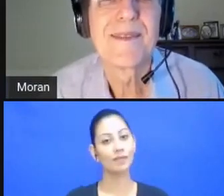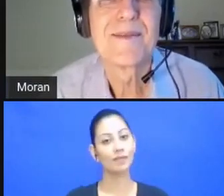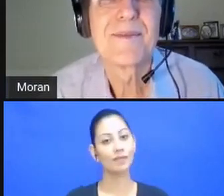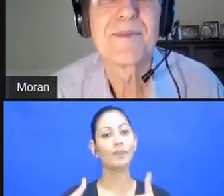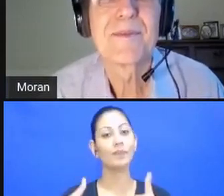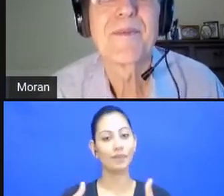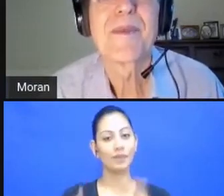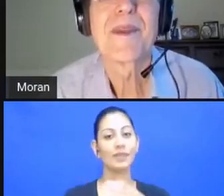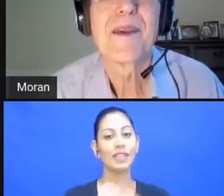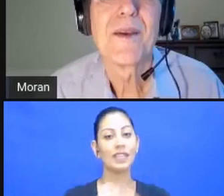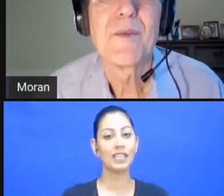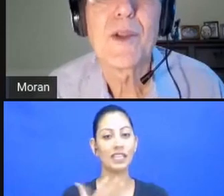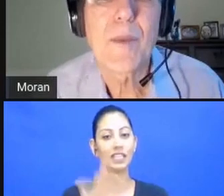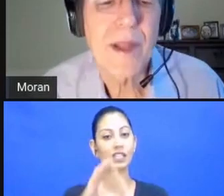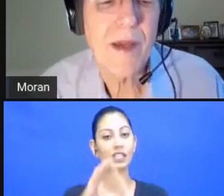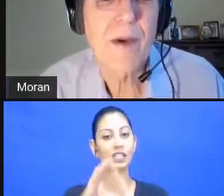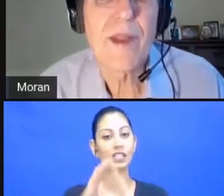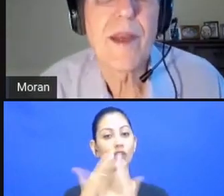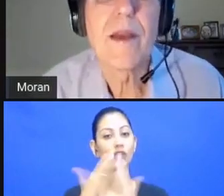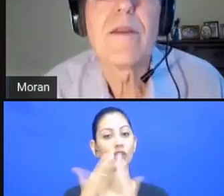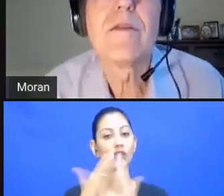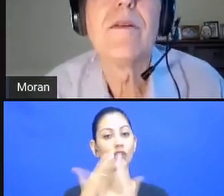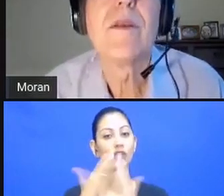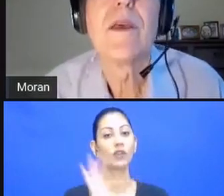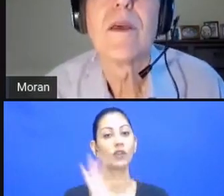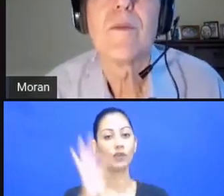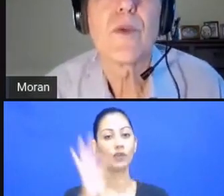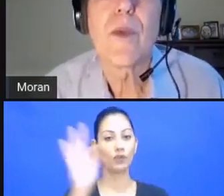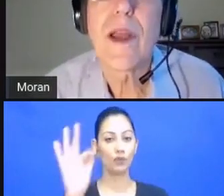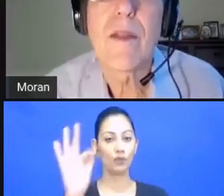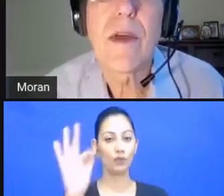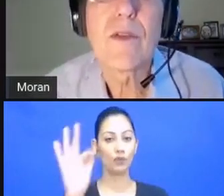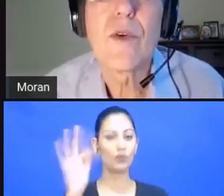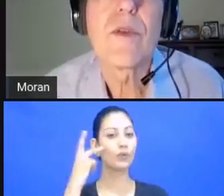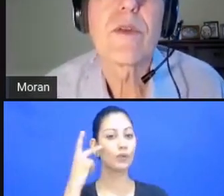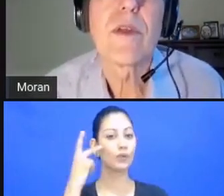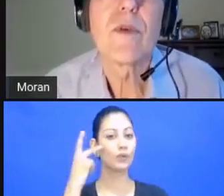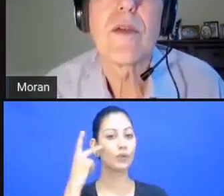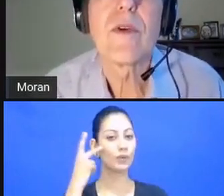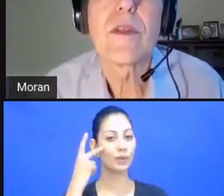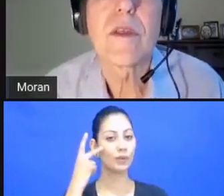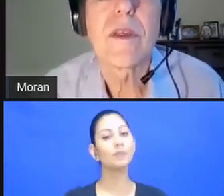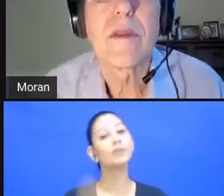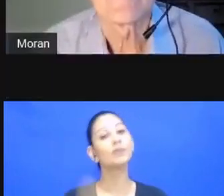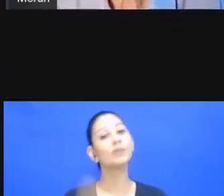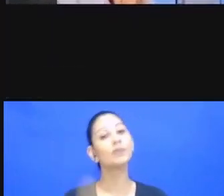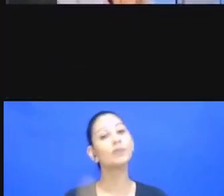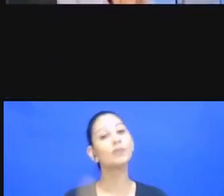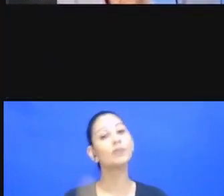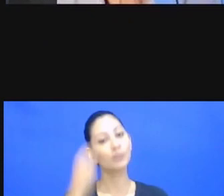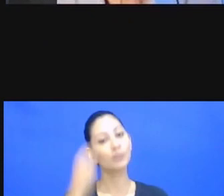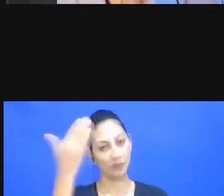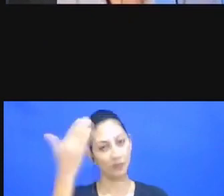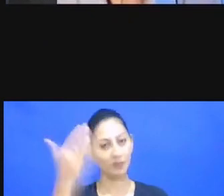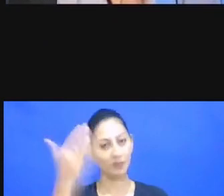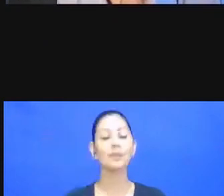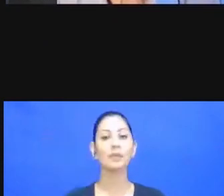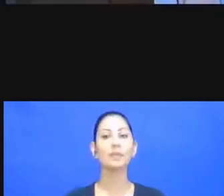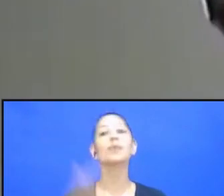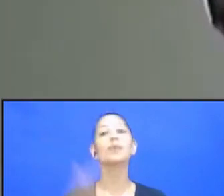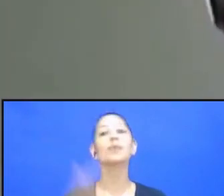Muito obrigado. Muito obrigado, Adriano. Muito obrigado a todos os educadores que estão